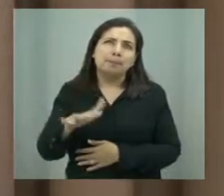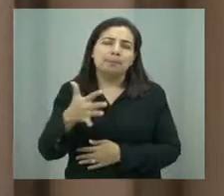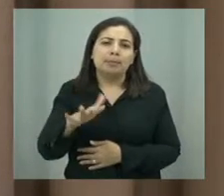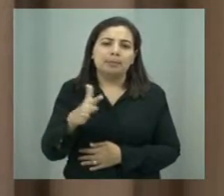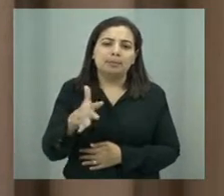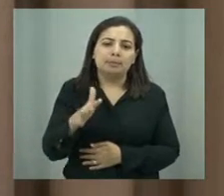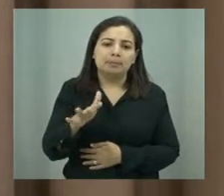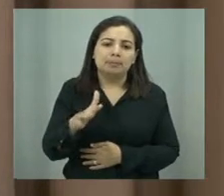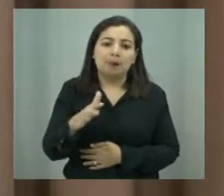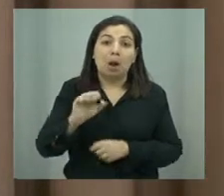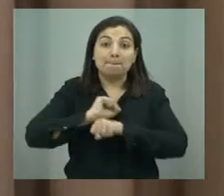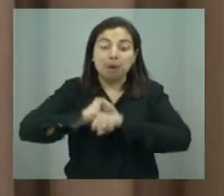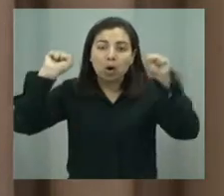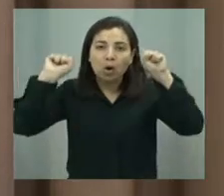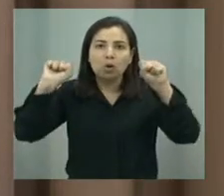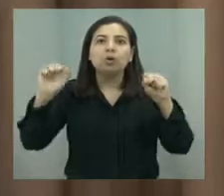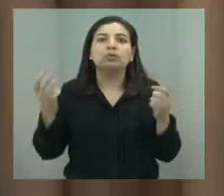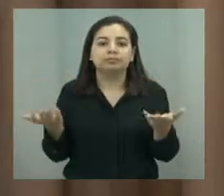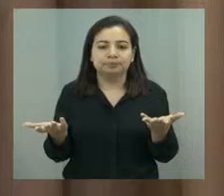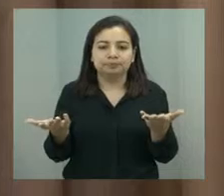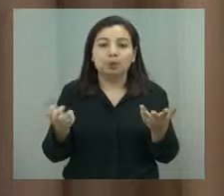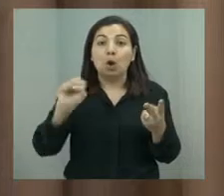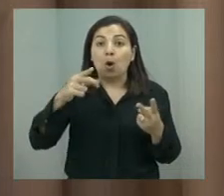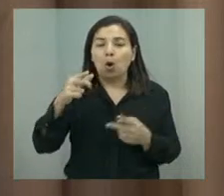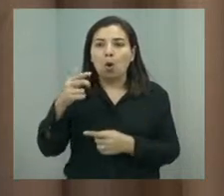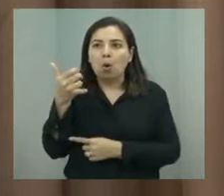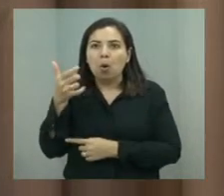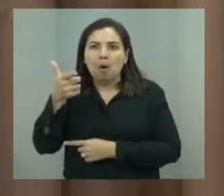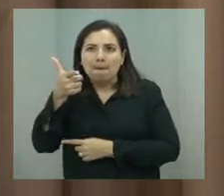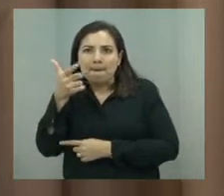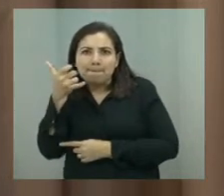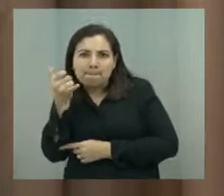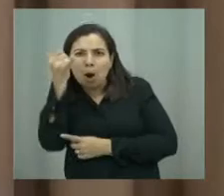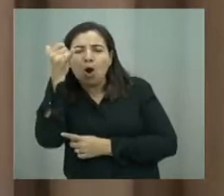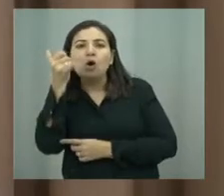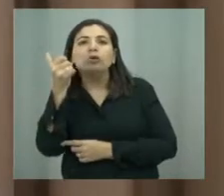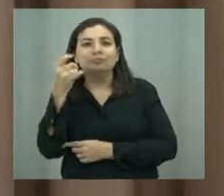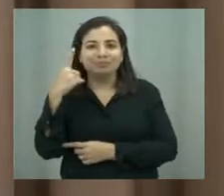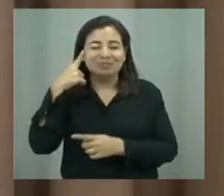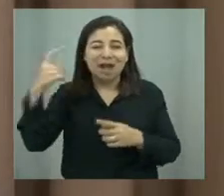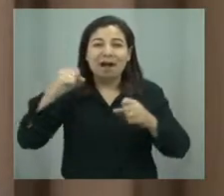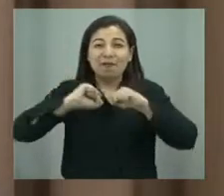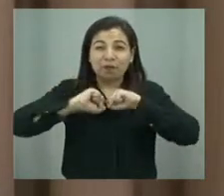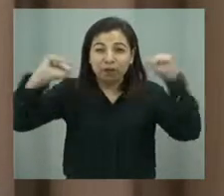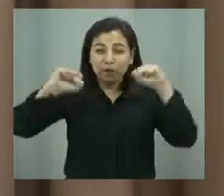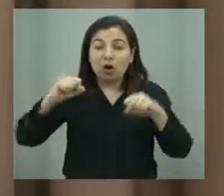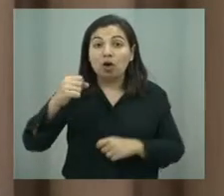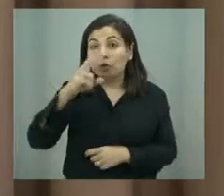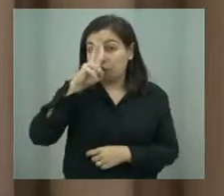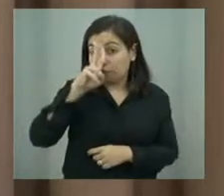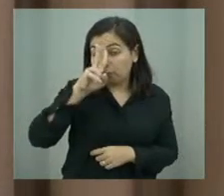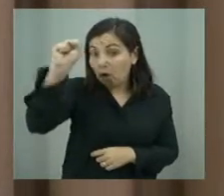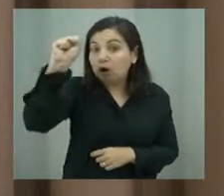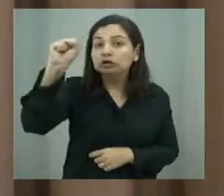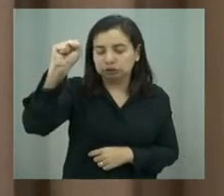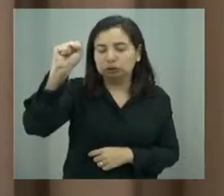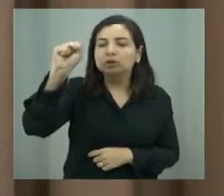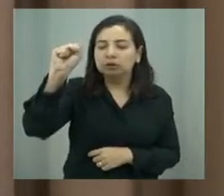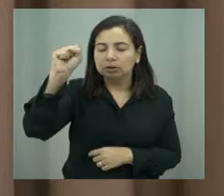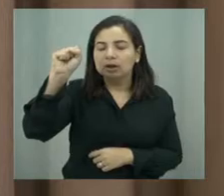uma bomba, né, um tiro, assim, assim, que seja executado assim de forma